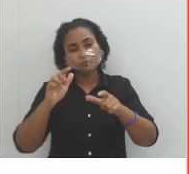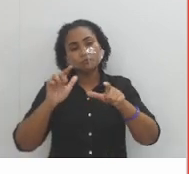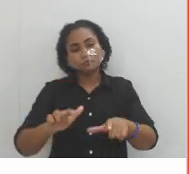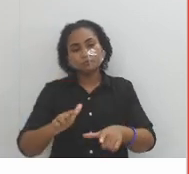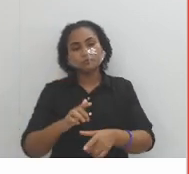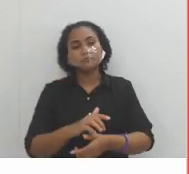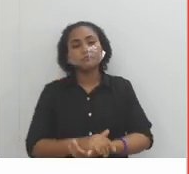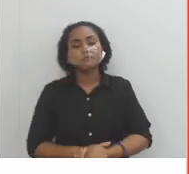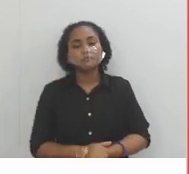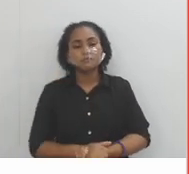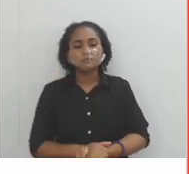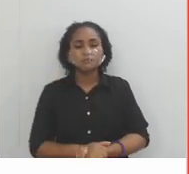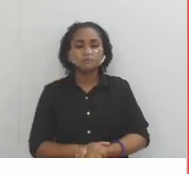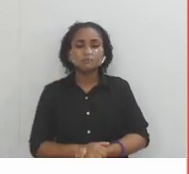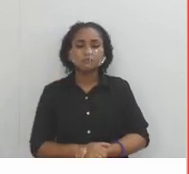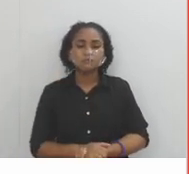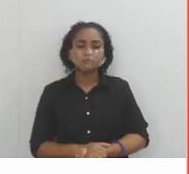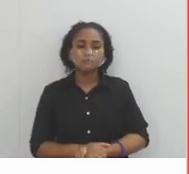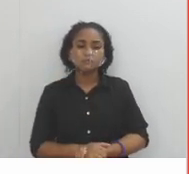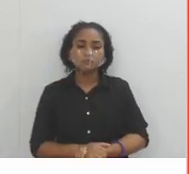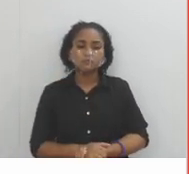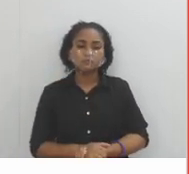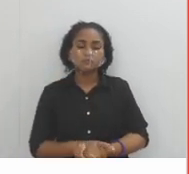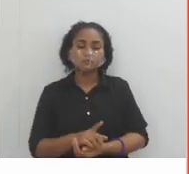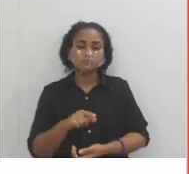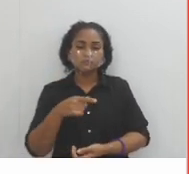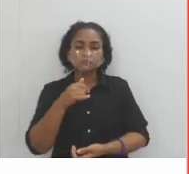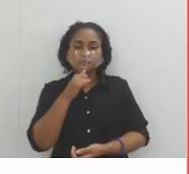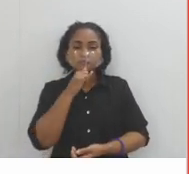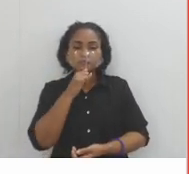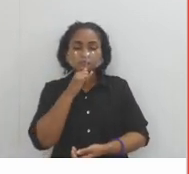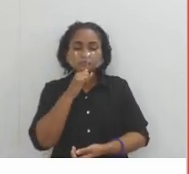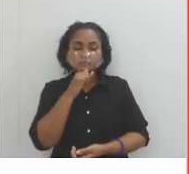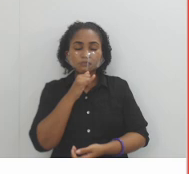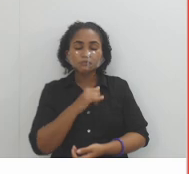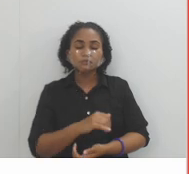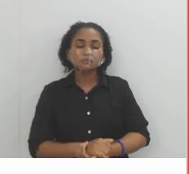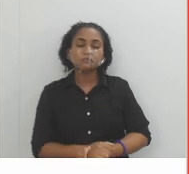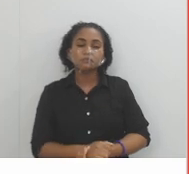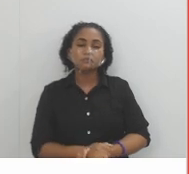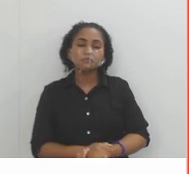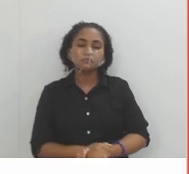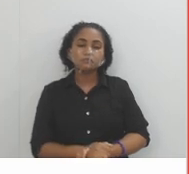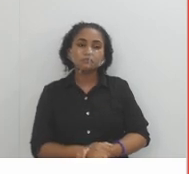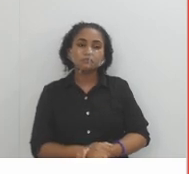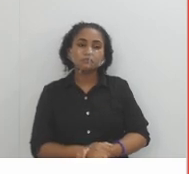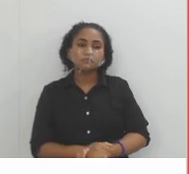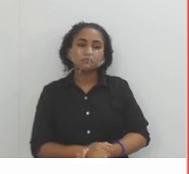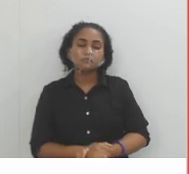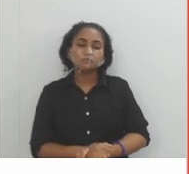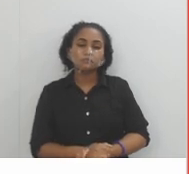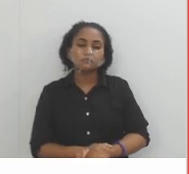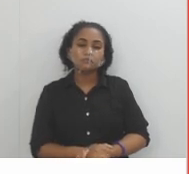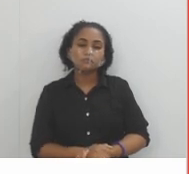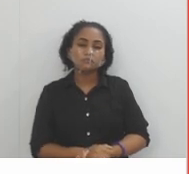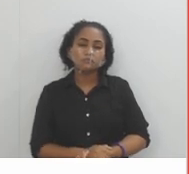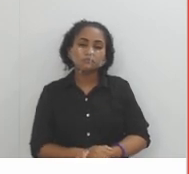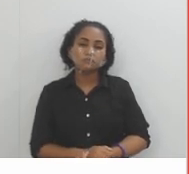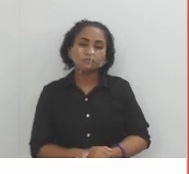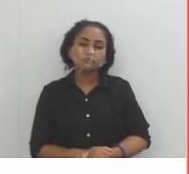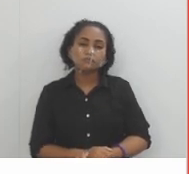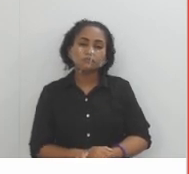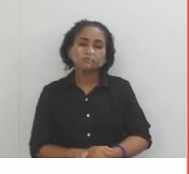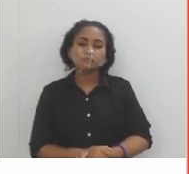lugar, é um adjunto adverbial de lugar. Um outro exemplo que eu trago aí com o verbo, né,